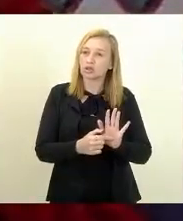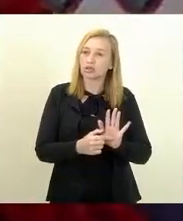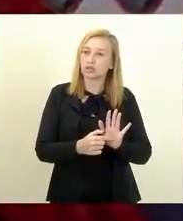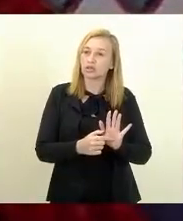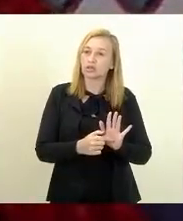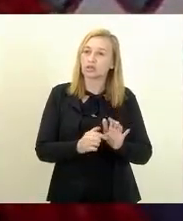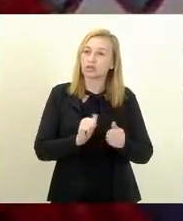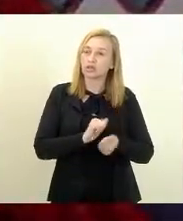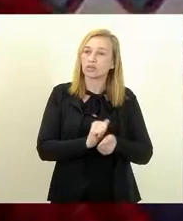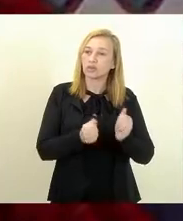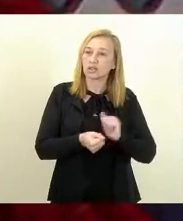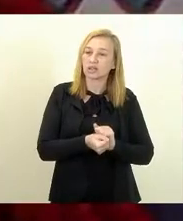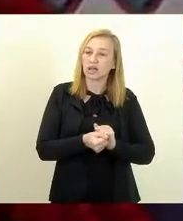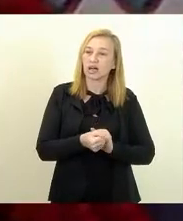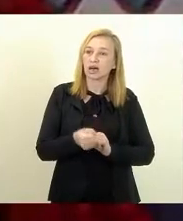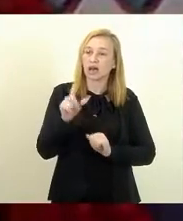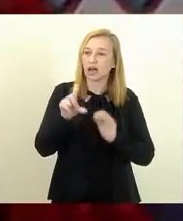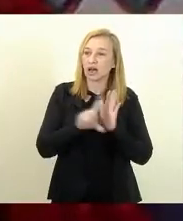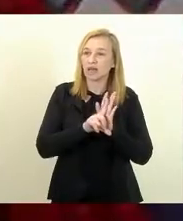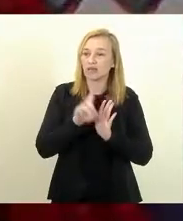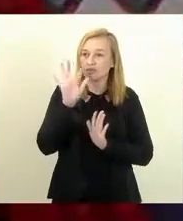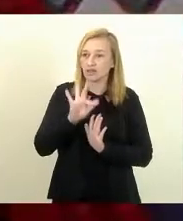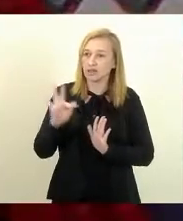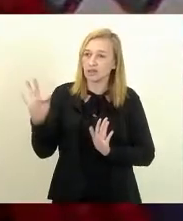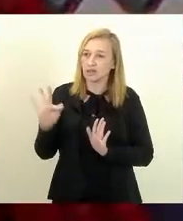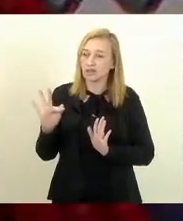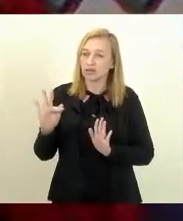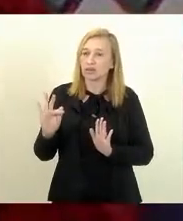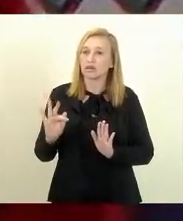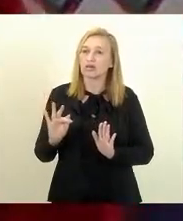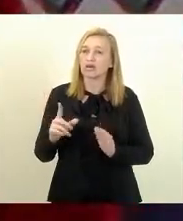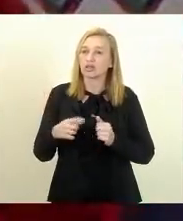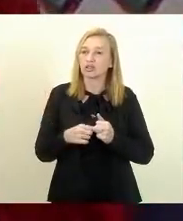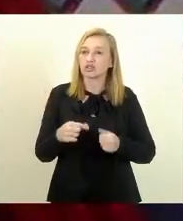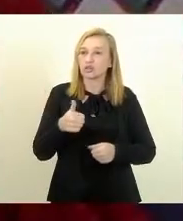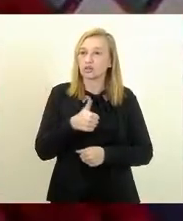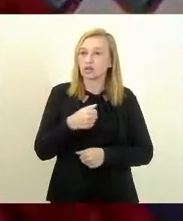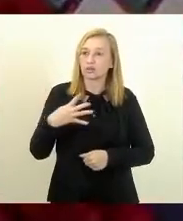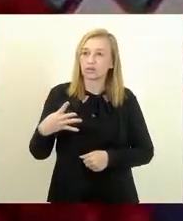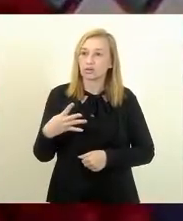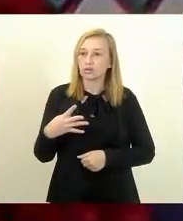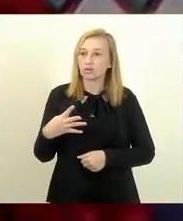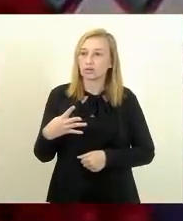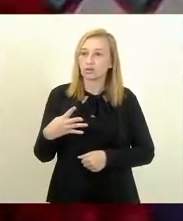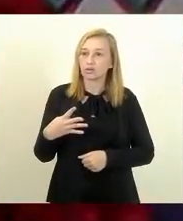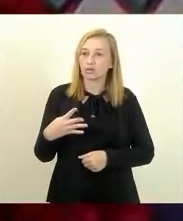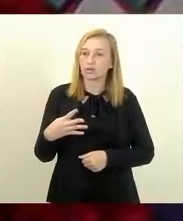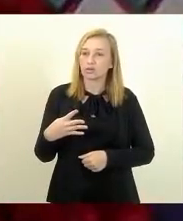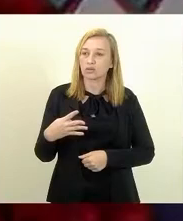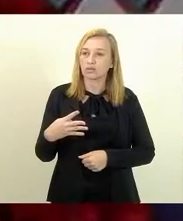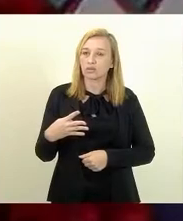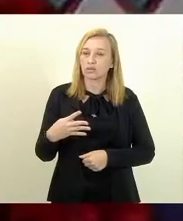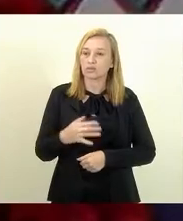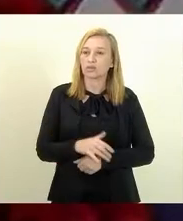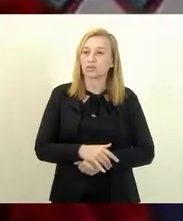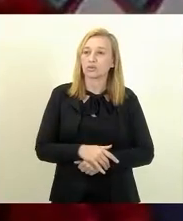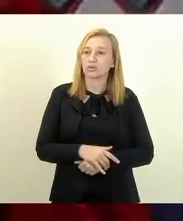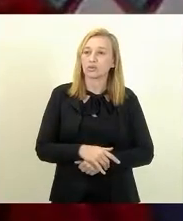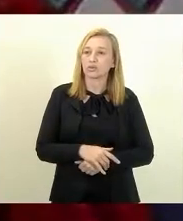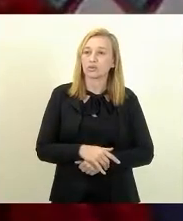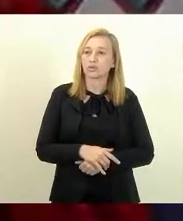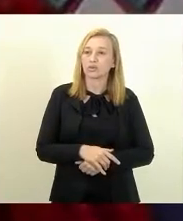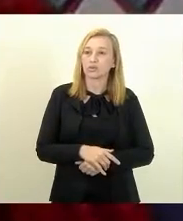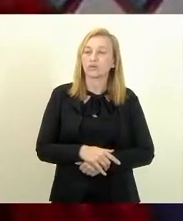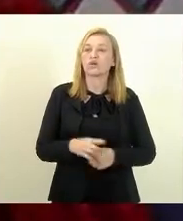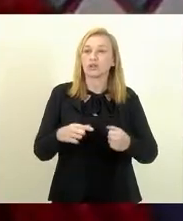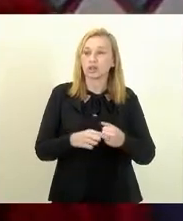trabalhista federal, na qual propusemos a supressão do artigo 14 da proposição, conforme